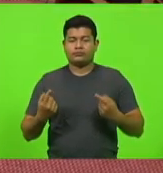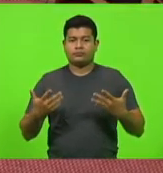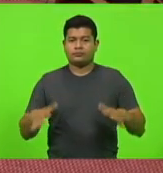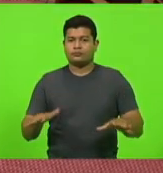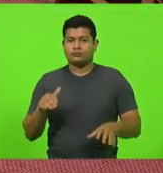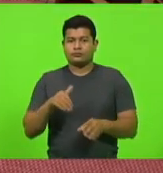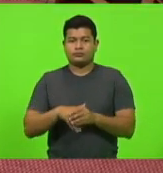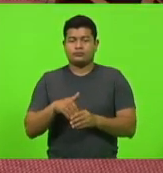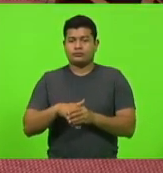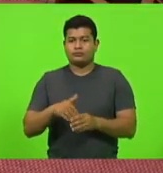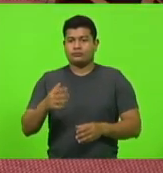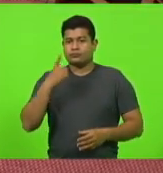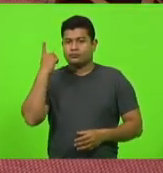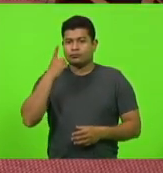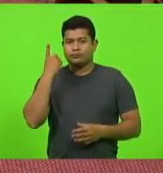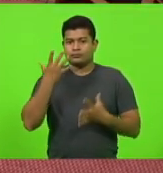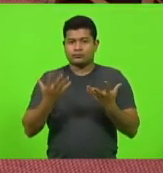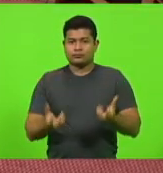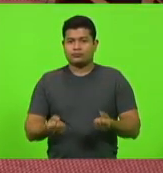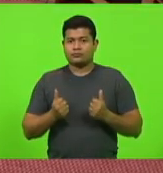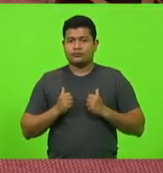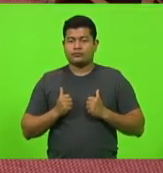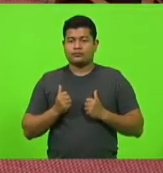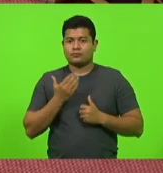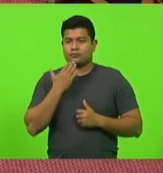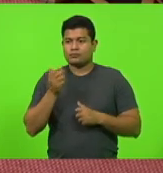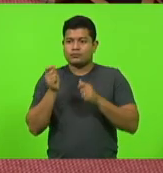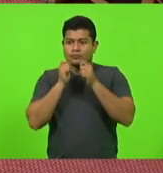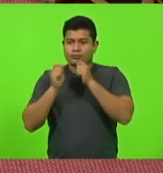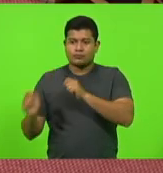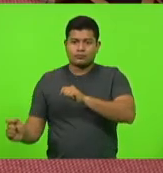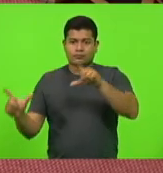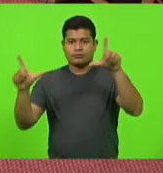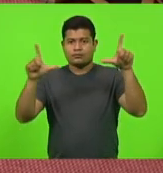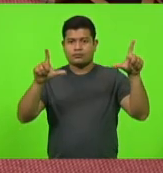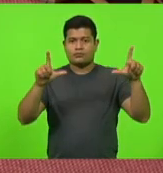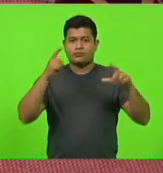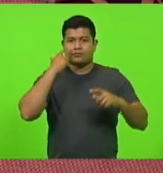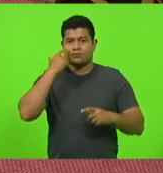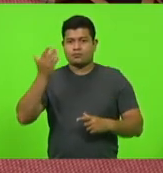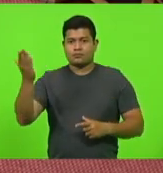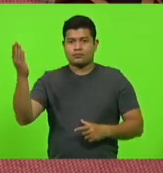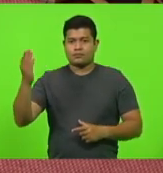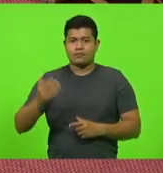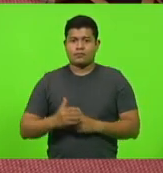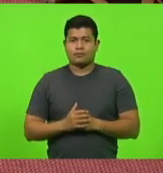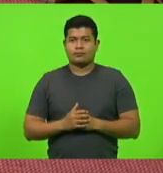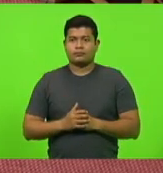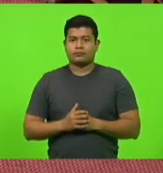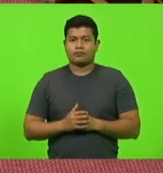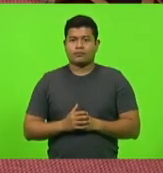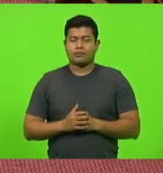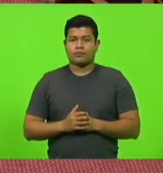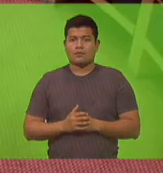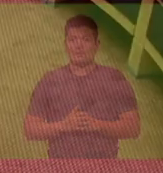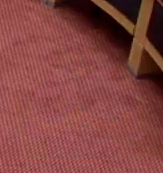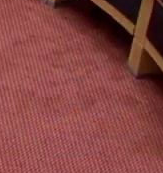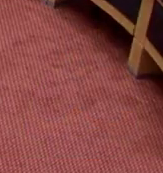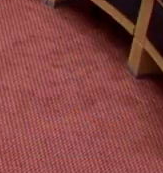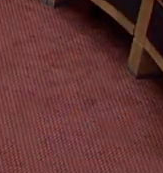Não havendo quem queira discutir, é em votação. Peço assessoria que abra o painel para que os senhores e senhoras deputados possam exercer seu direito de voto.